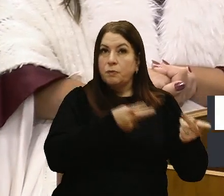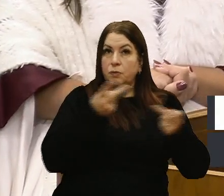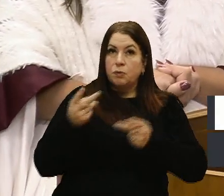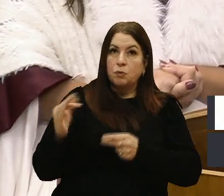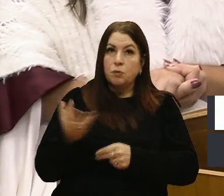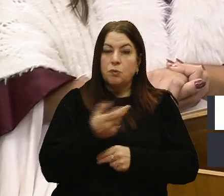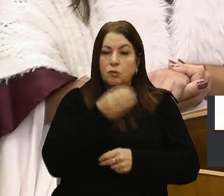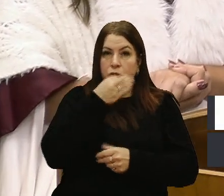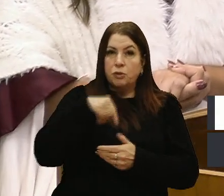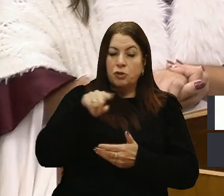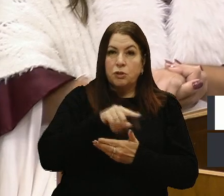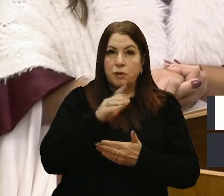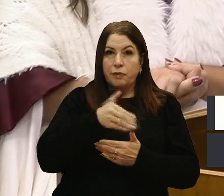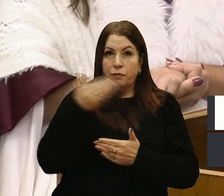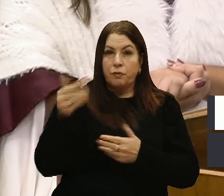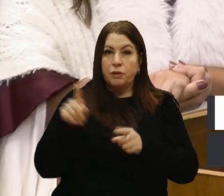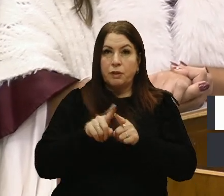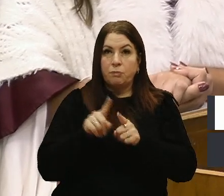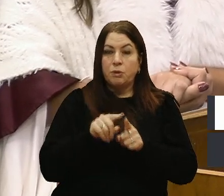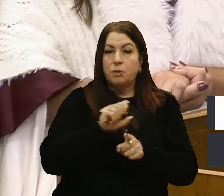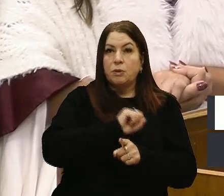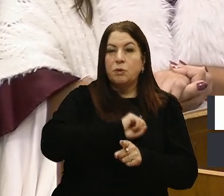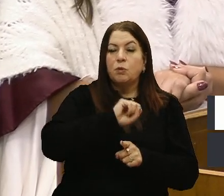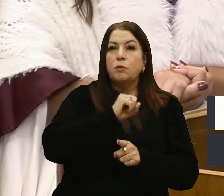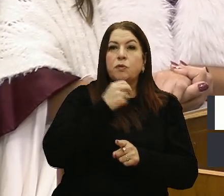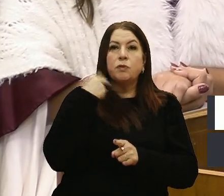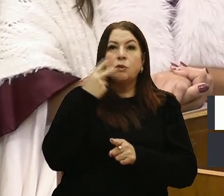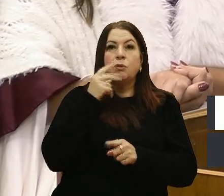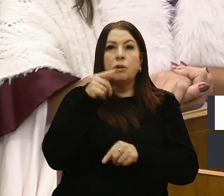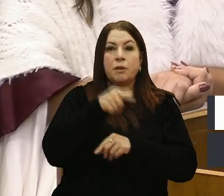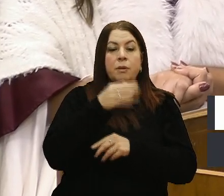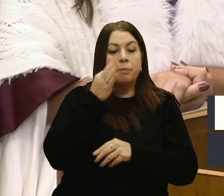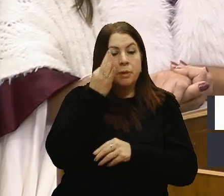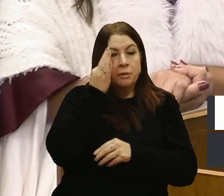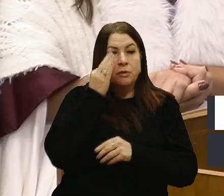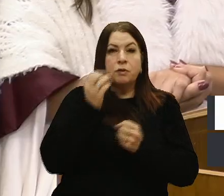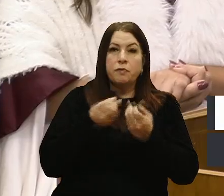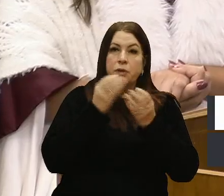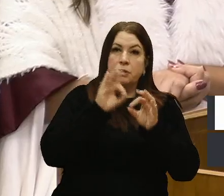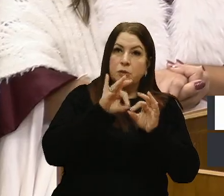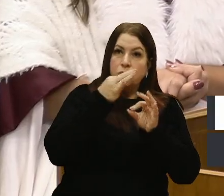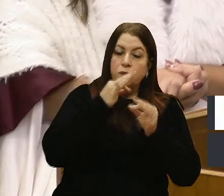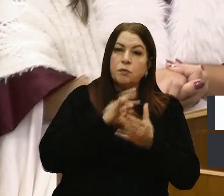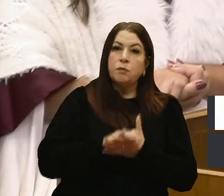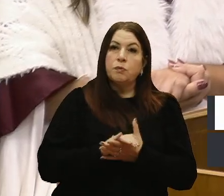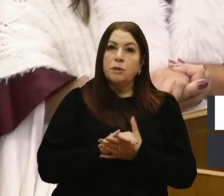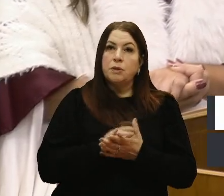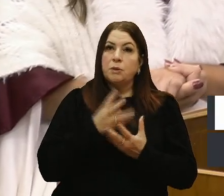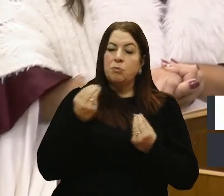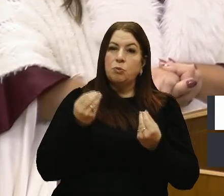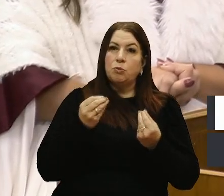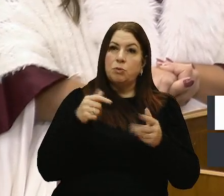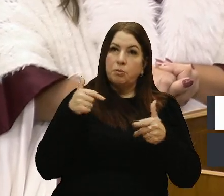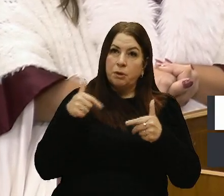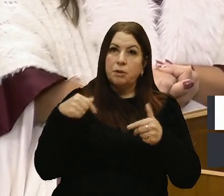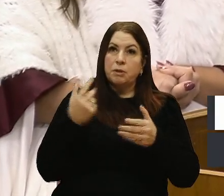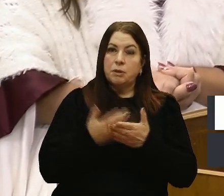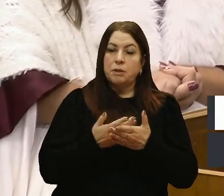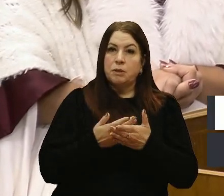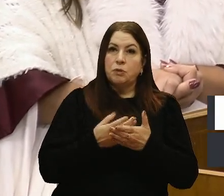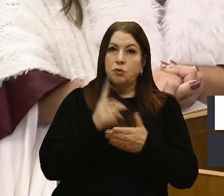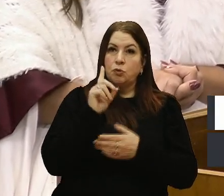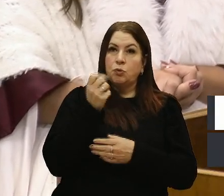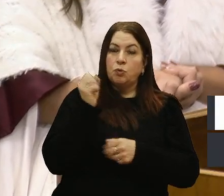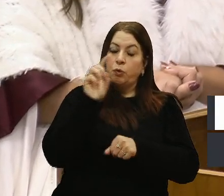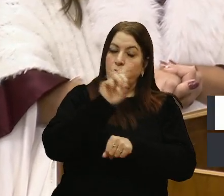todos de Caxias e de fora de Caxias, dos senhores vereadores que estiveram lá presentes na Festa da Uva de forma bastante intensa naqueles